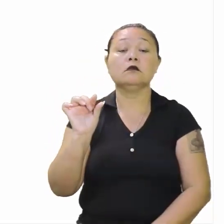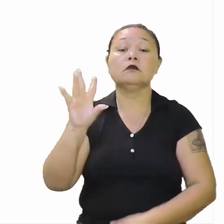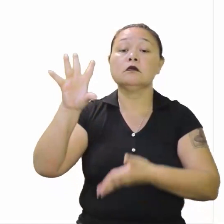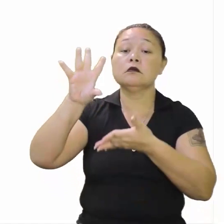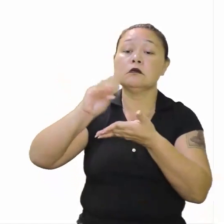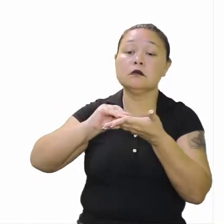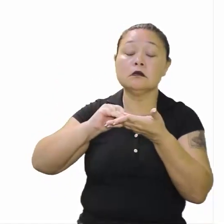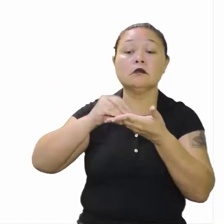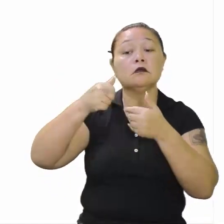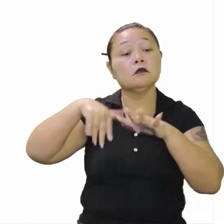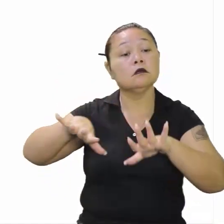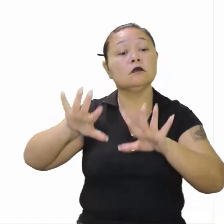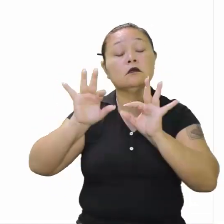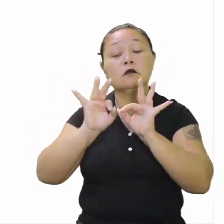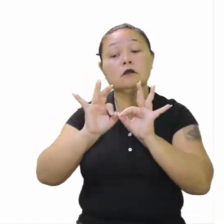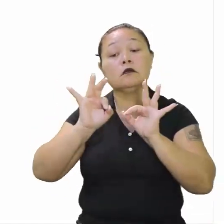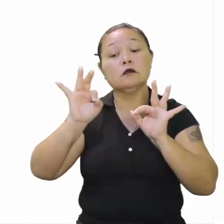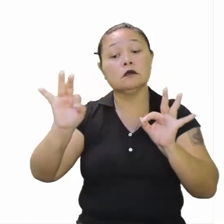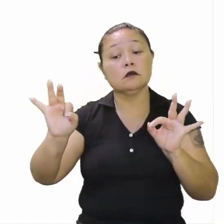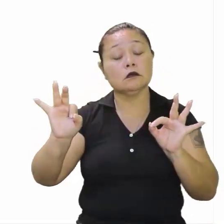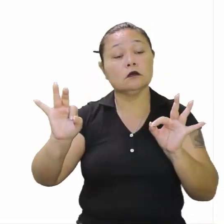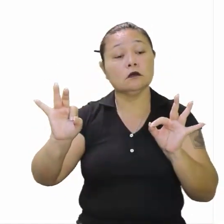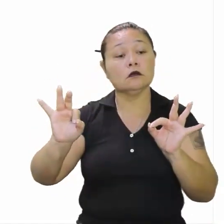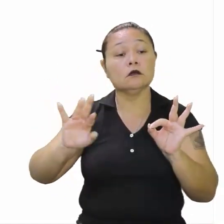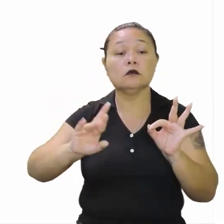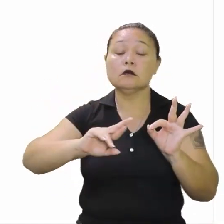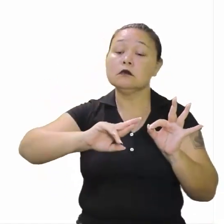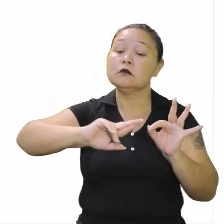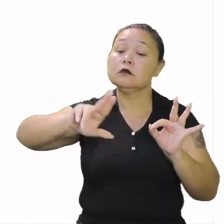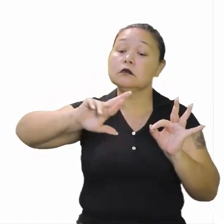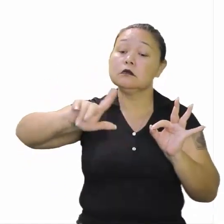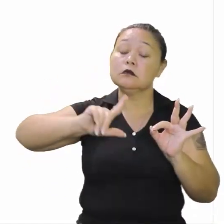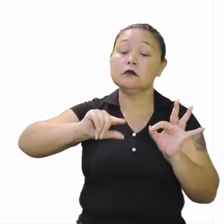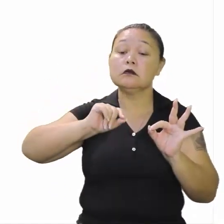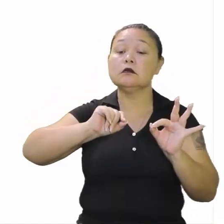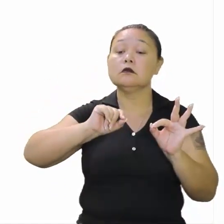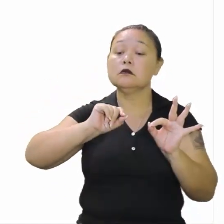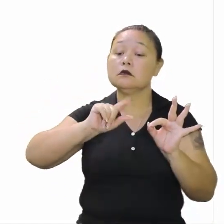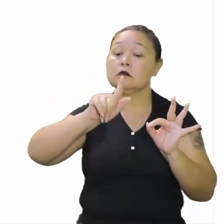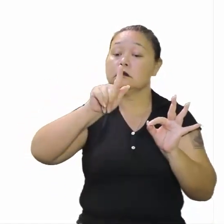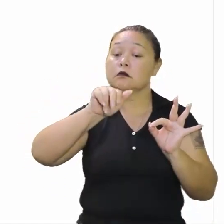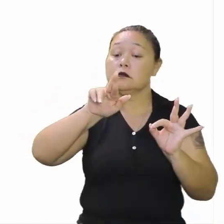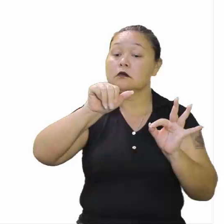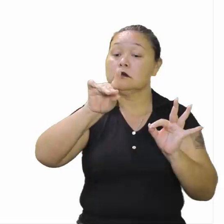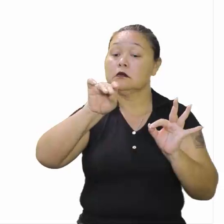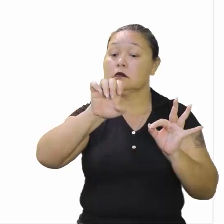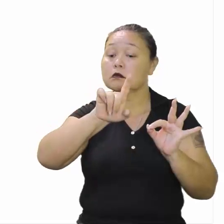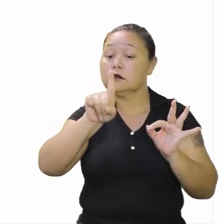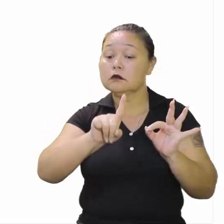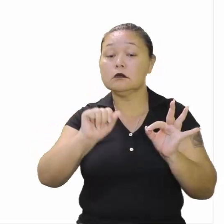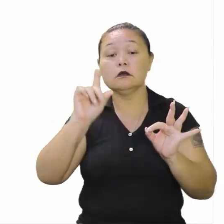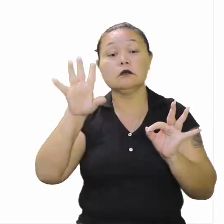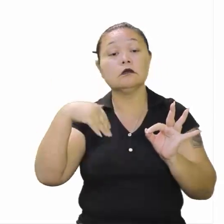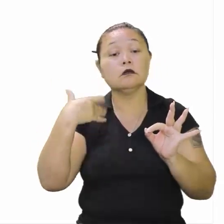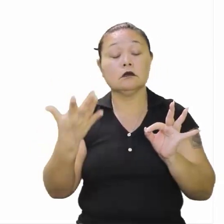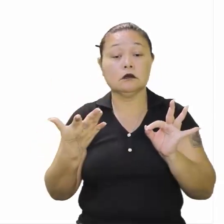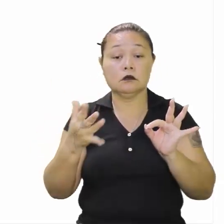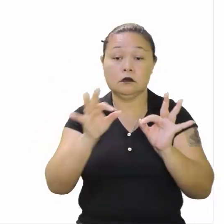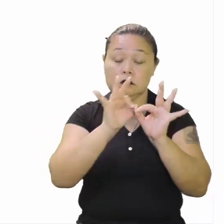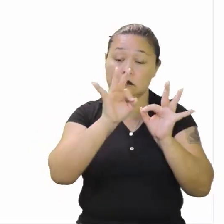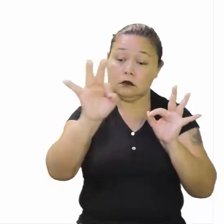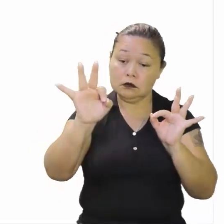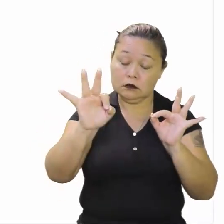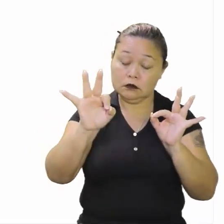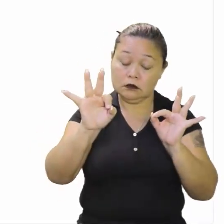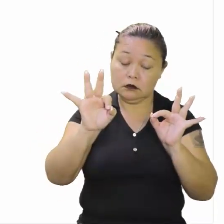modelos estabelecidos para medir diferentes grandezas, tais como comprimento,